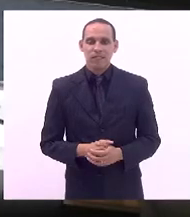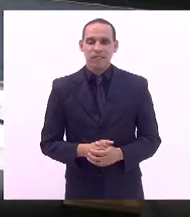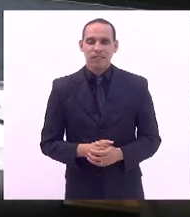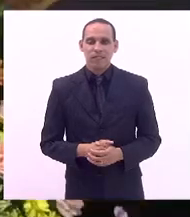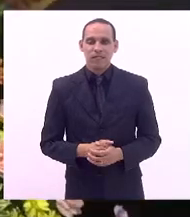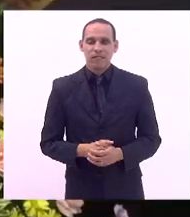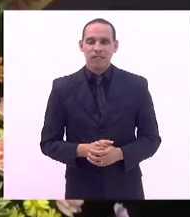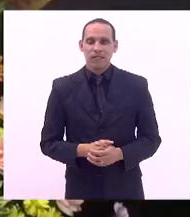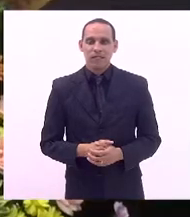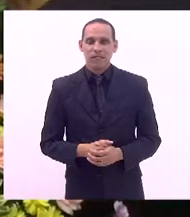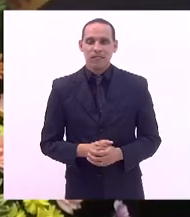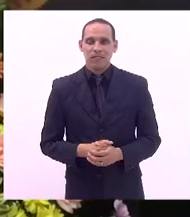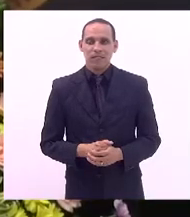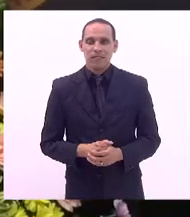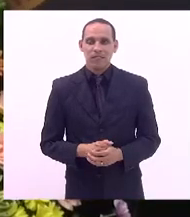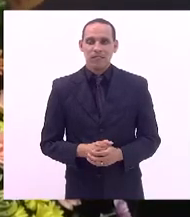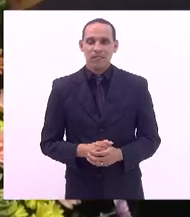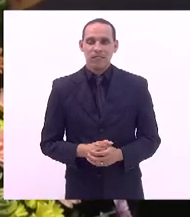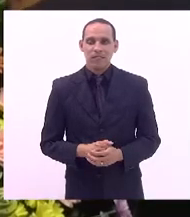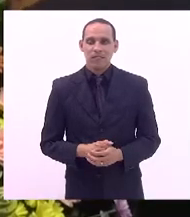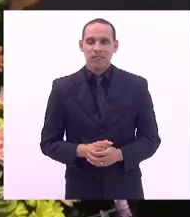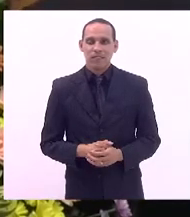E aí